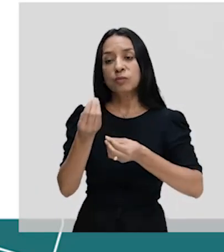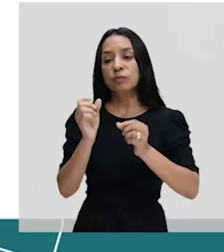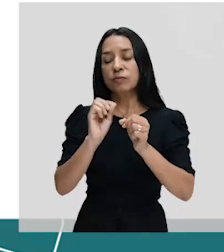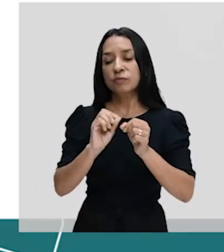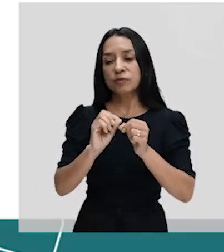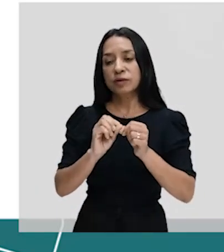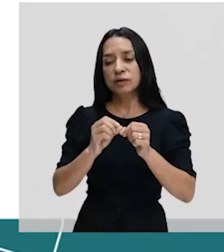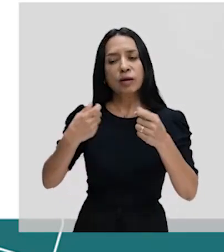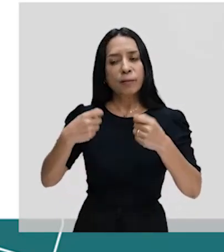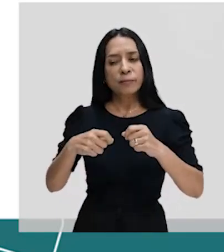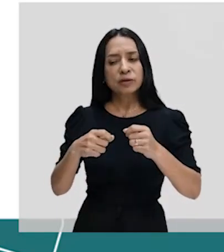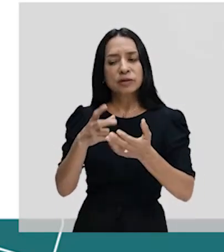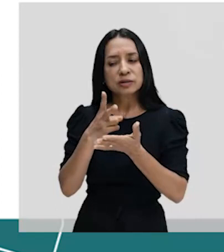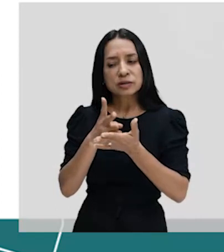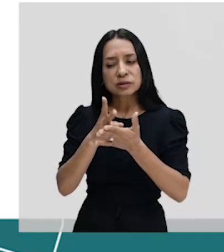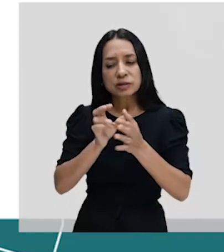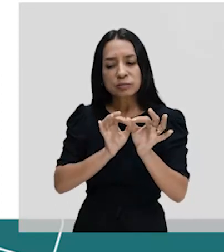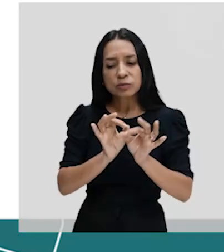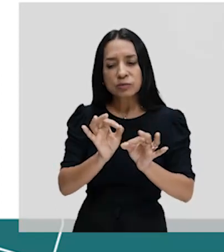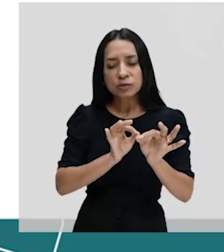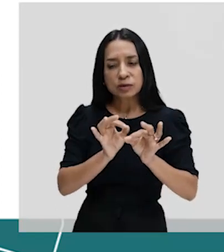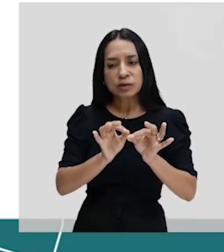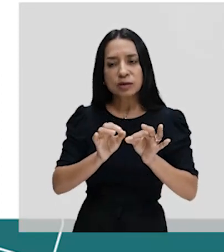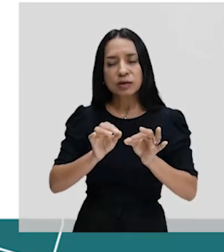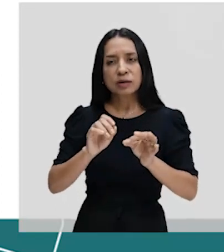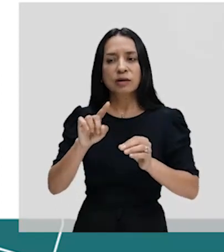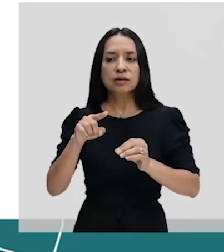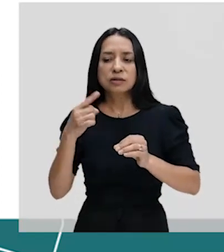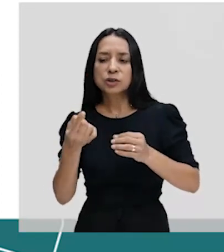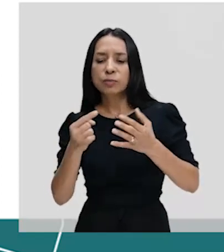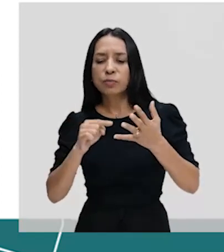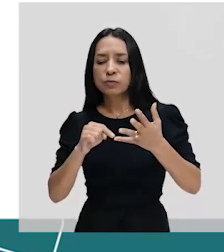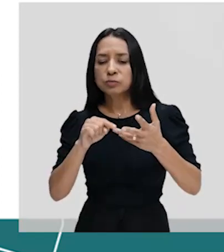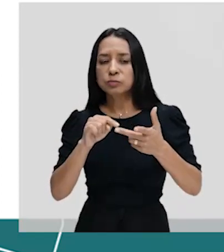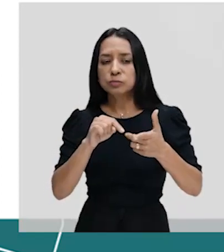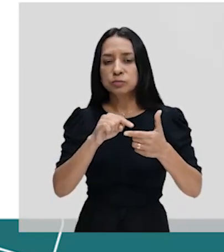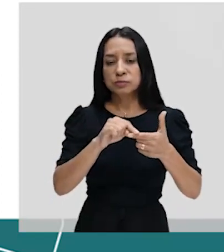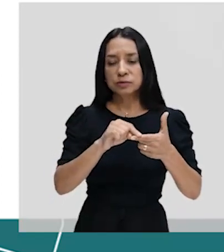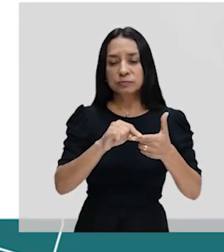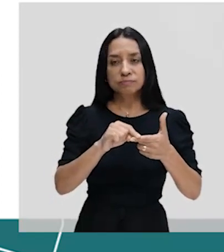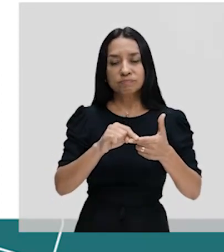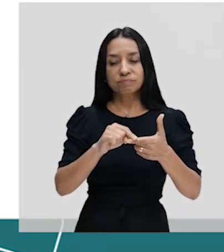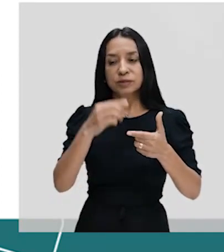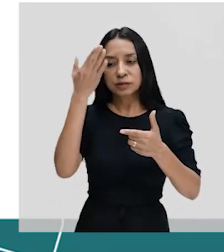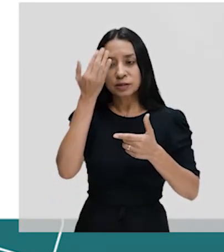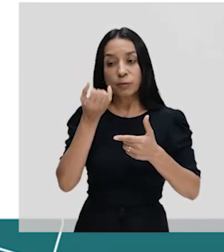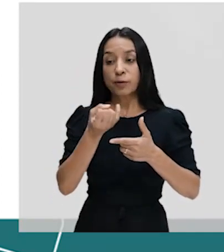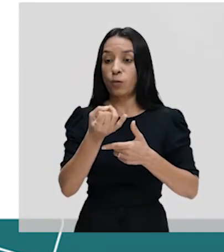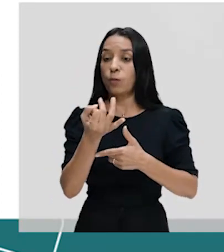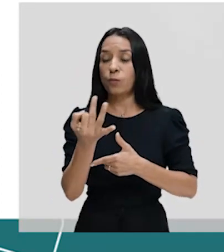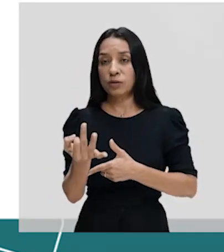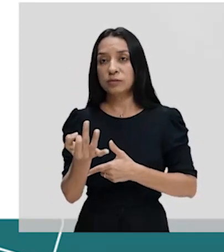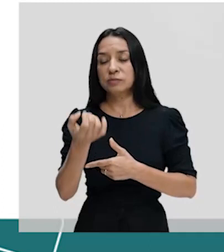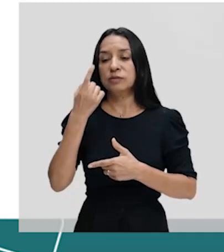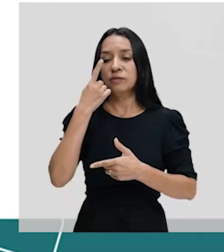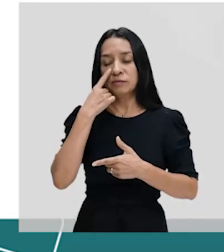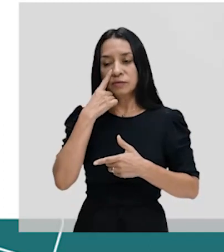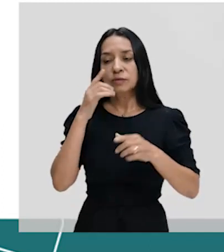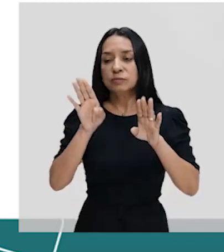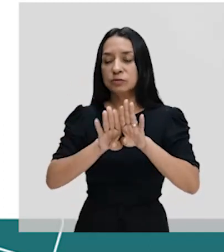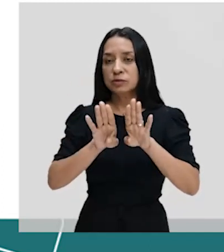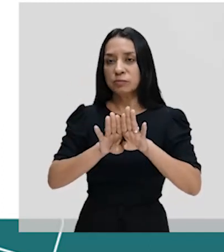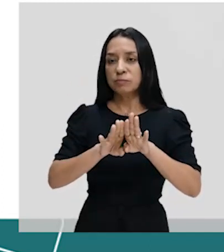sempre que montar todo ele e depois conferir de um em um para saber quanto é que dá? Não. Nós vimos também na aula